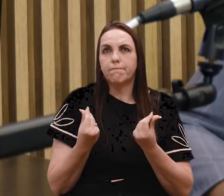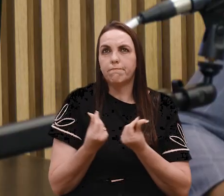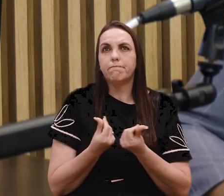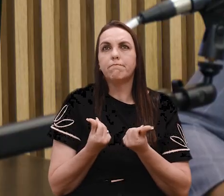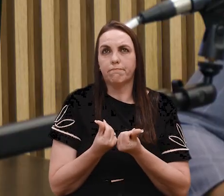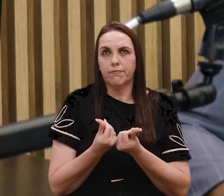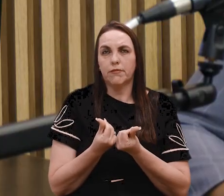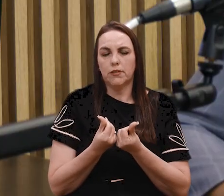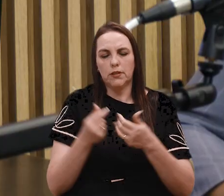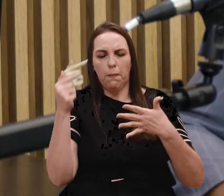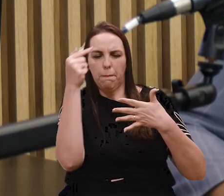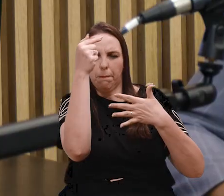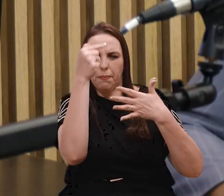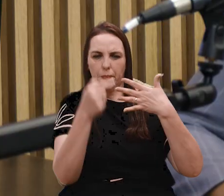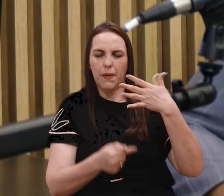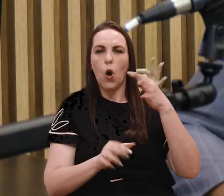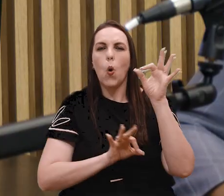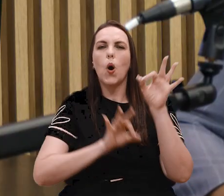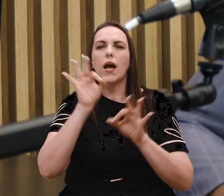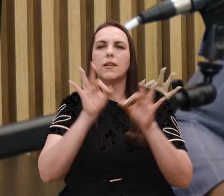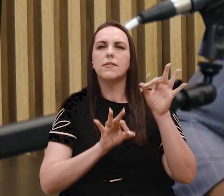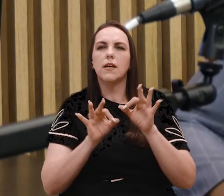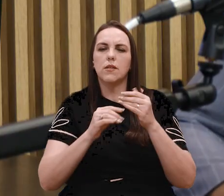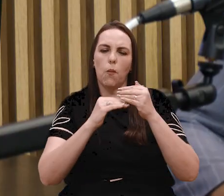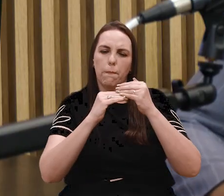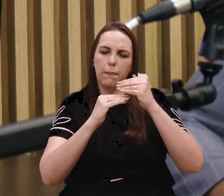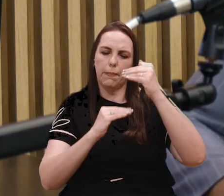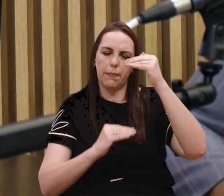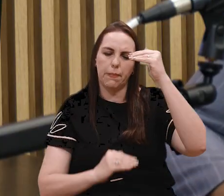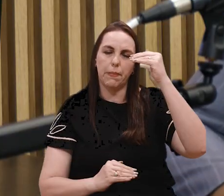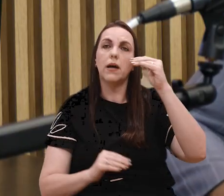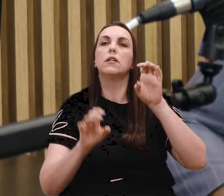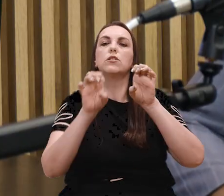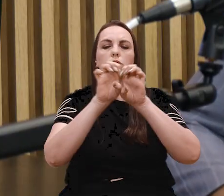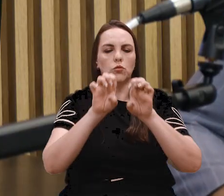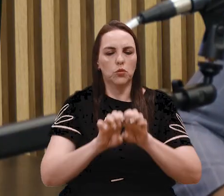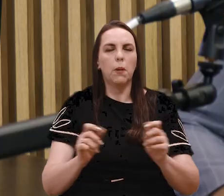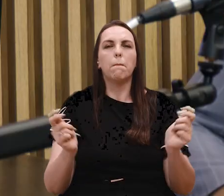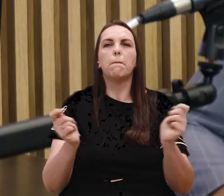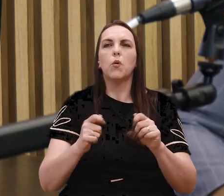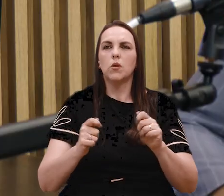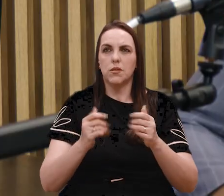né, para a condução é que esses projetos parem de pé com uma estrutura de